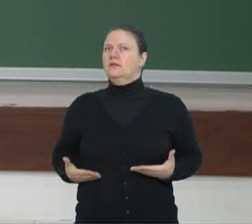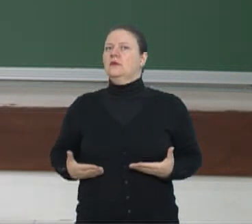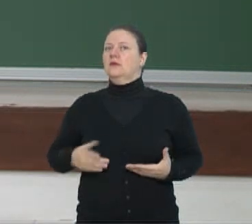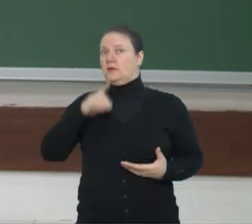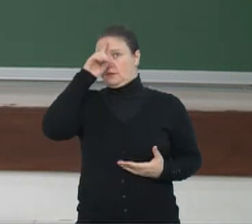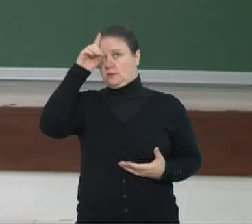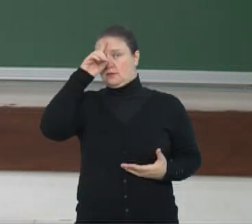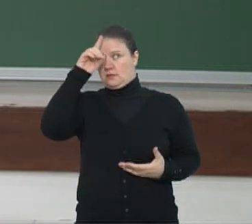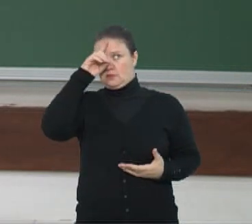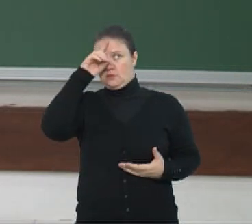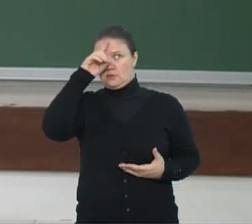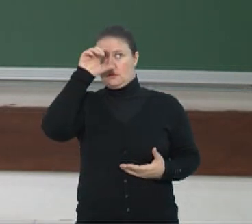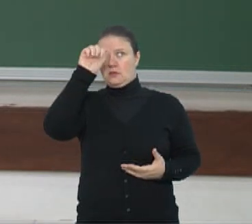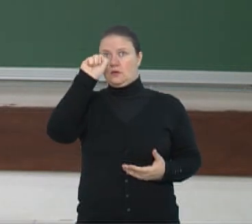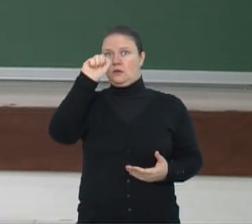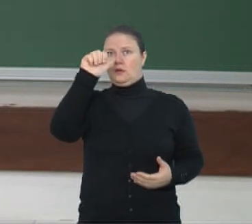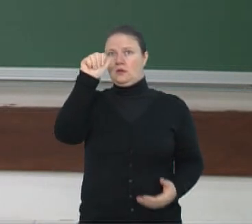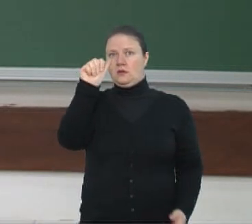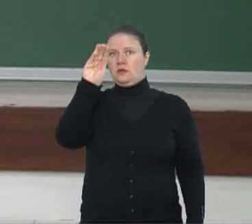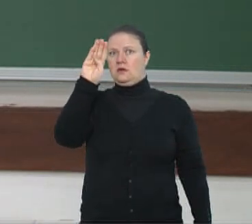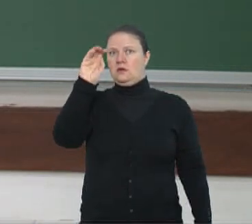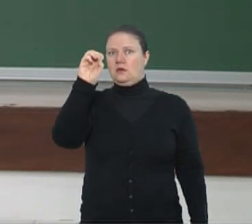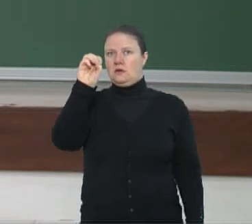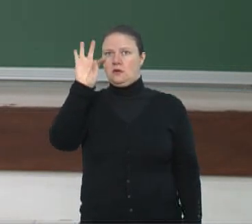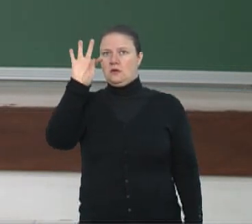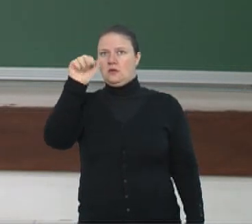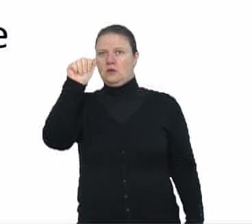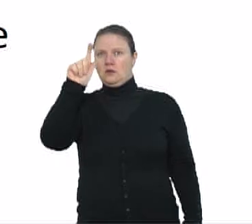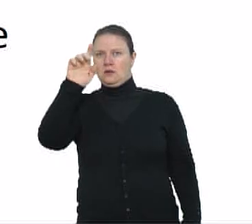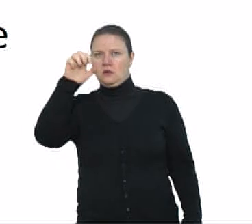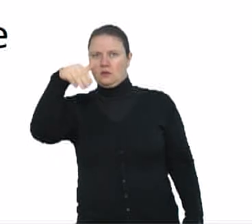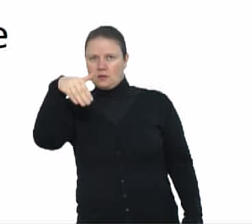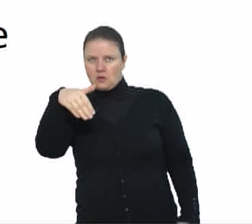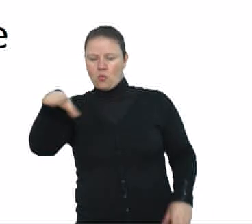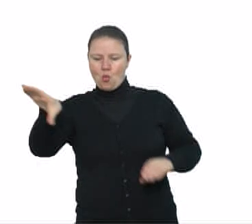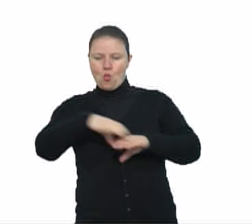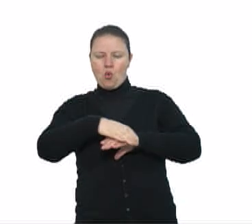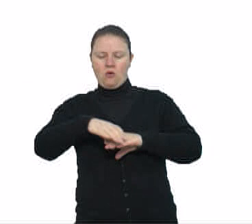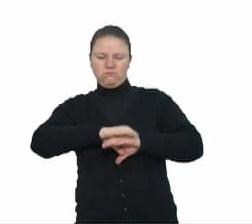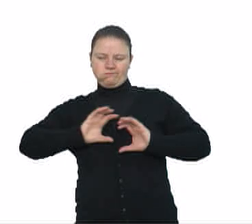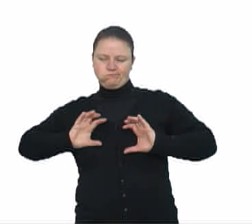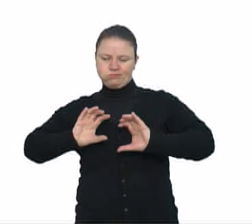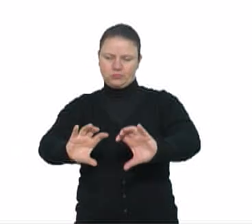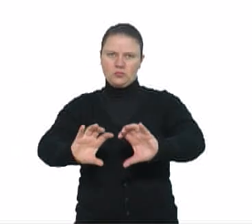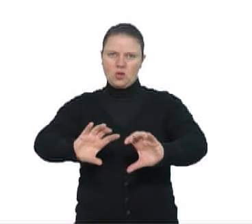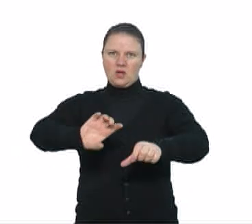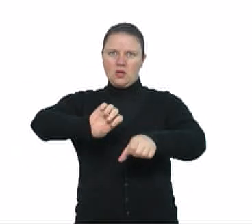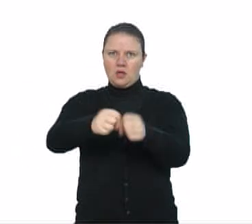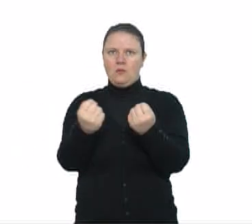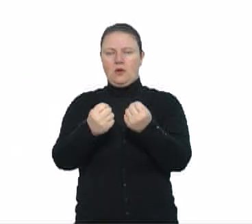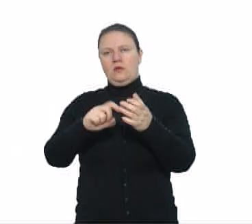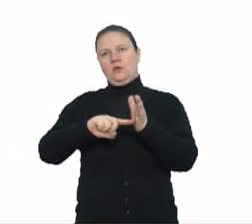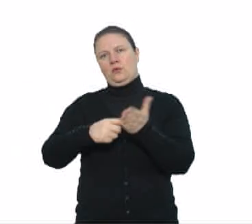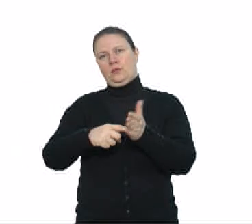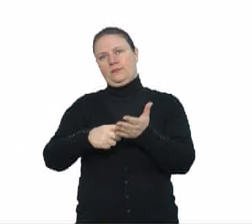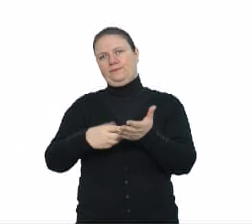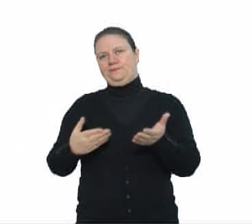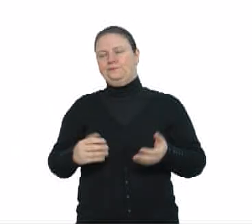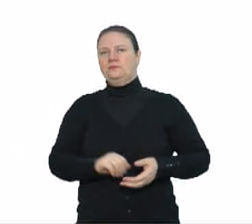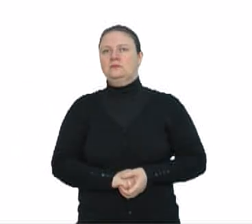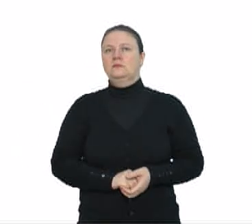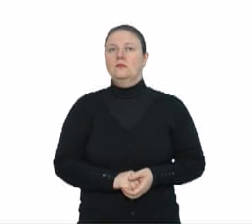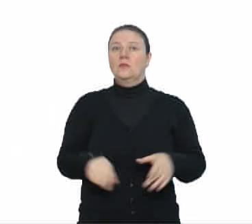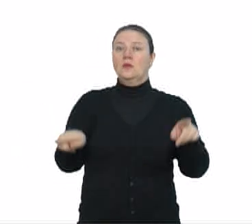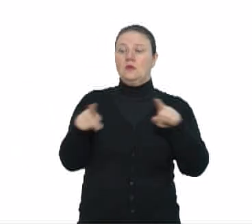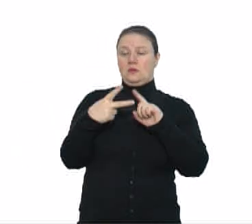vem a expressão que a gente conhece de sabotagem. É dar uma sapatada na máquina. Outra forma que eles vão fazer é a